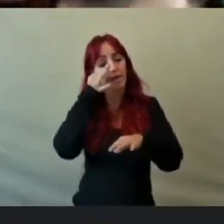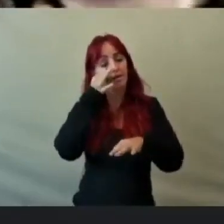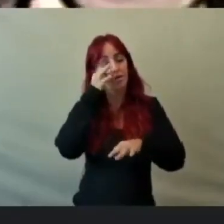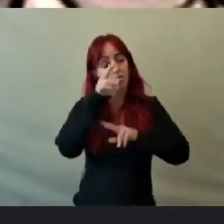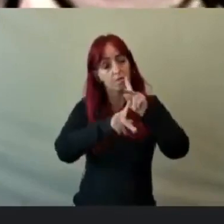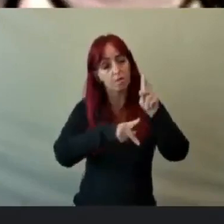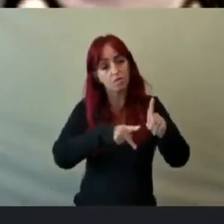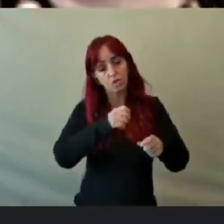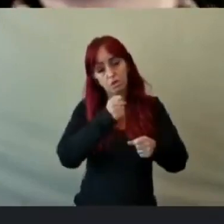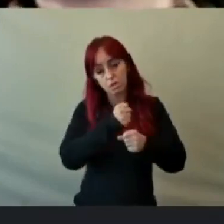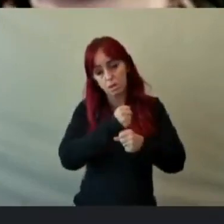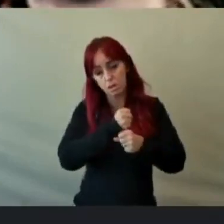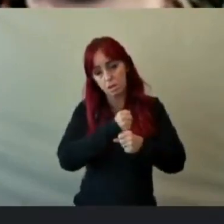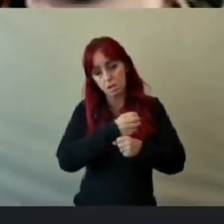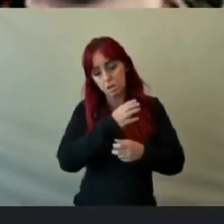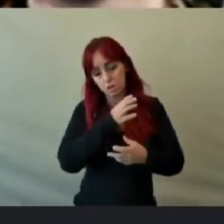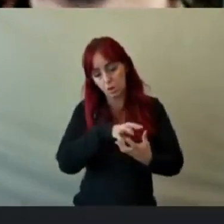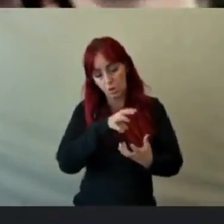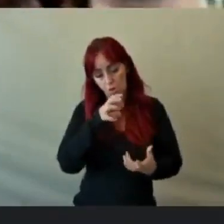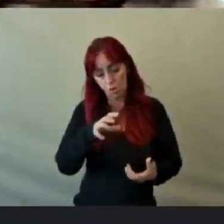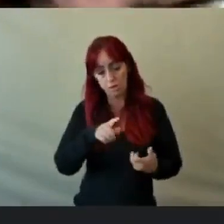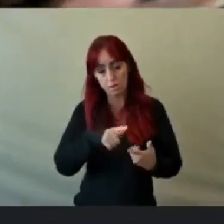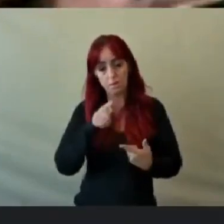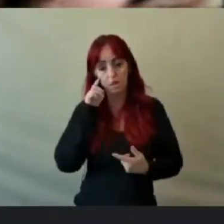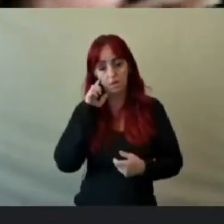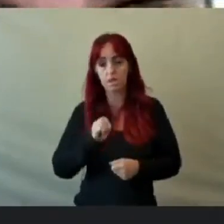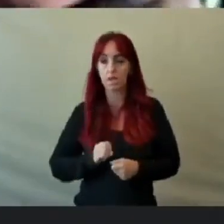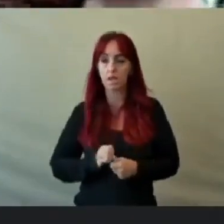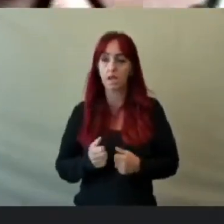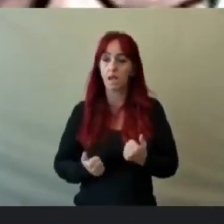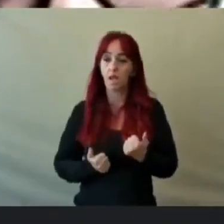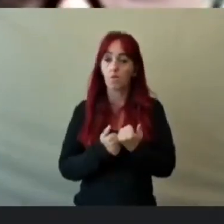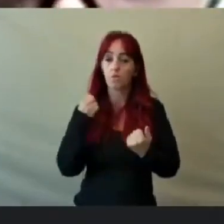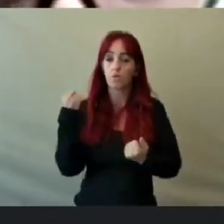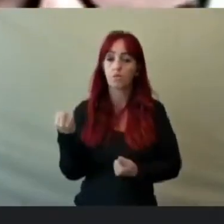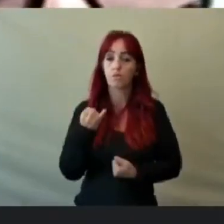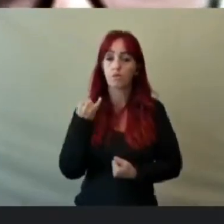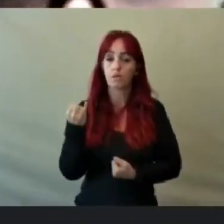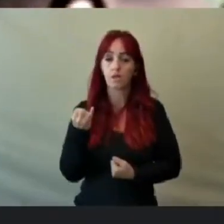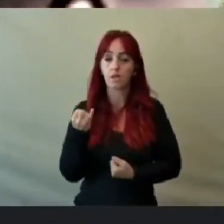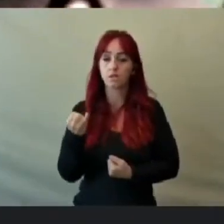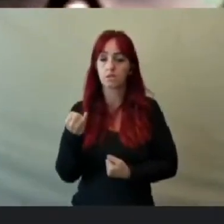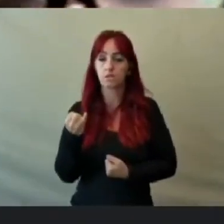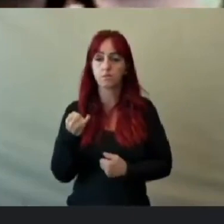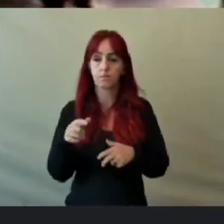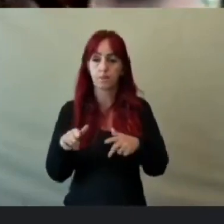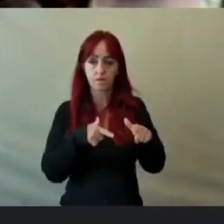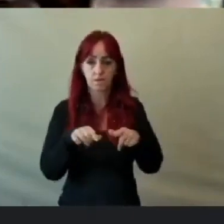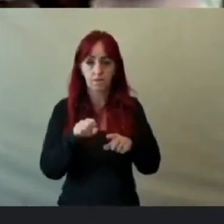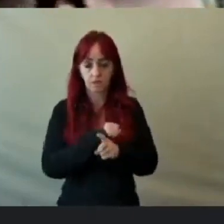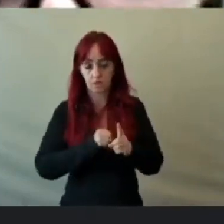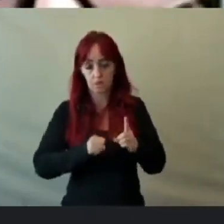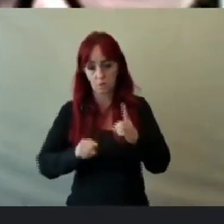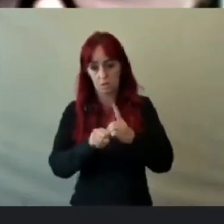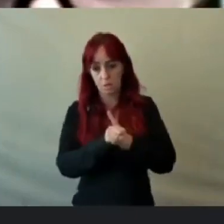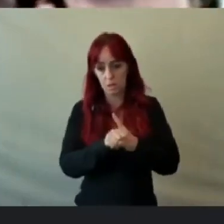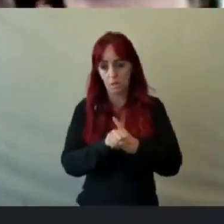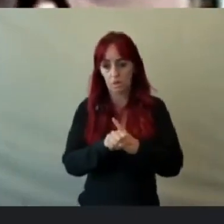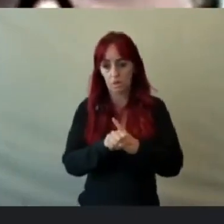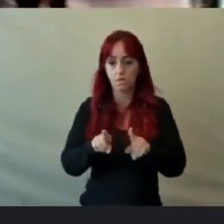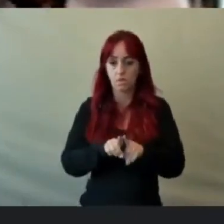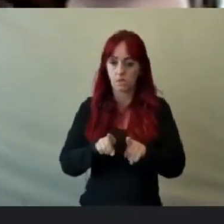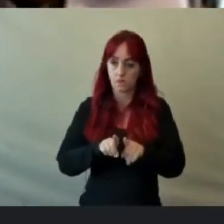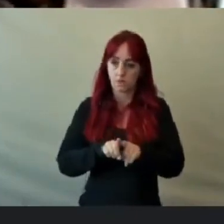para os serviços sócio-assistenciais né para as equipes aí do Serviço de Proteção e